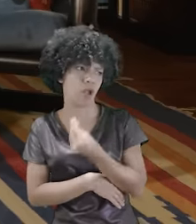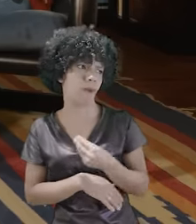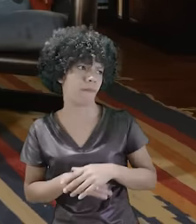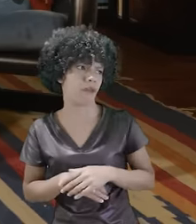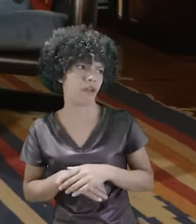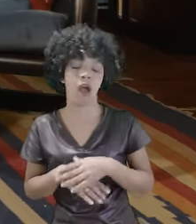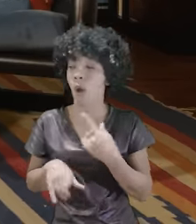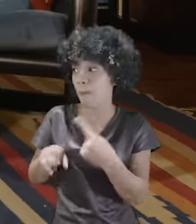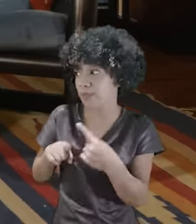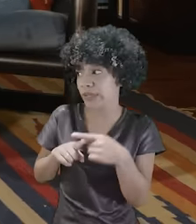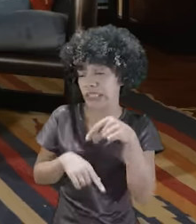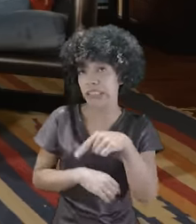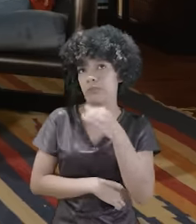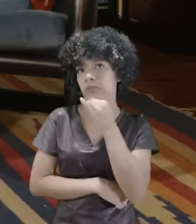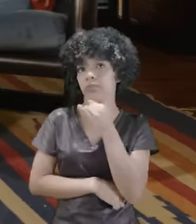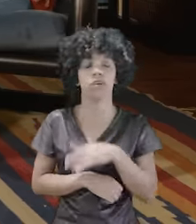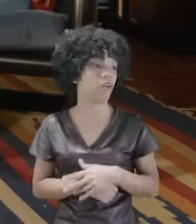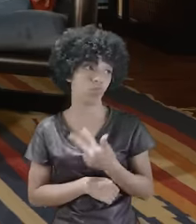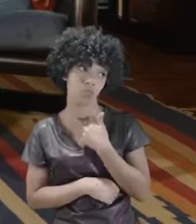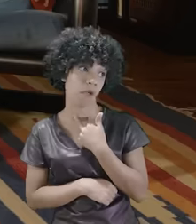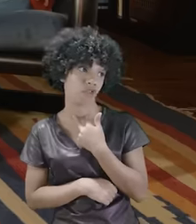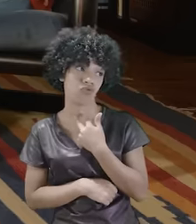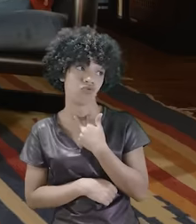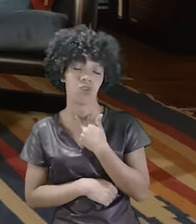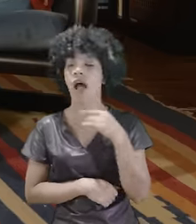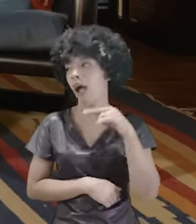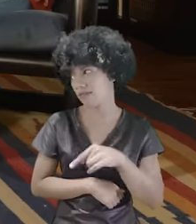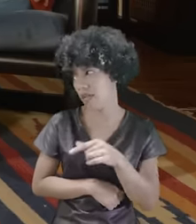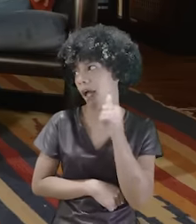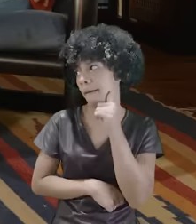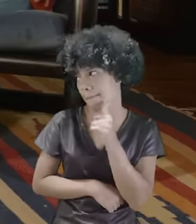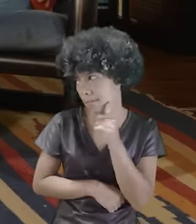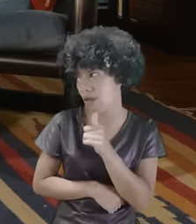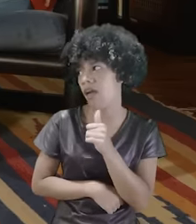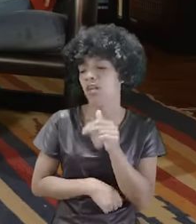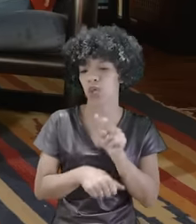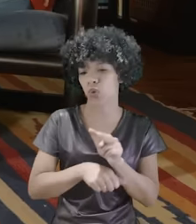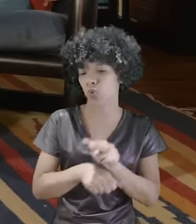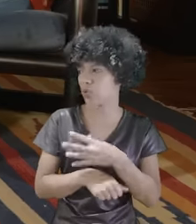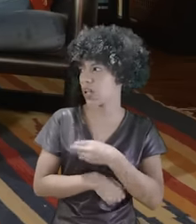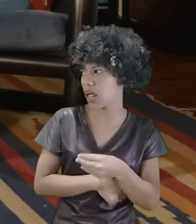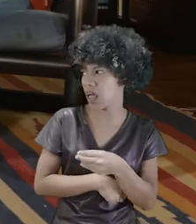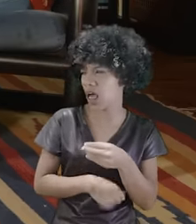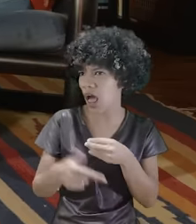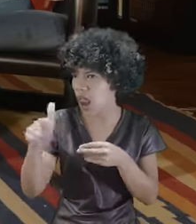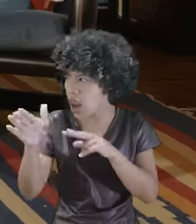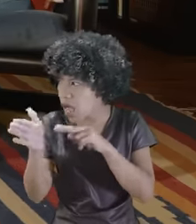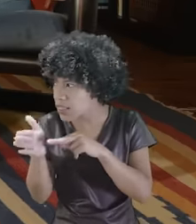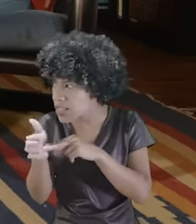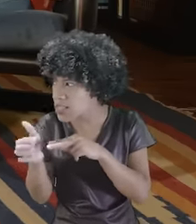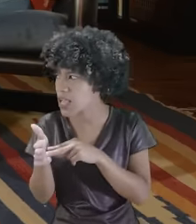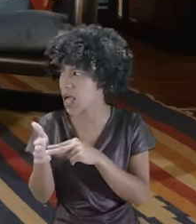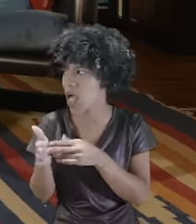porque aqui geralmente não pode geralmente a mulher que toma conta da criança lá é um homem que acaba